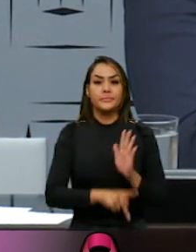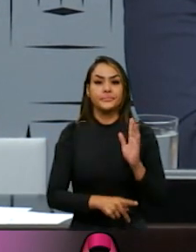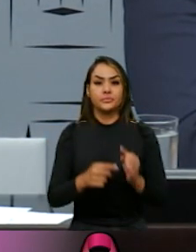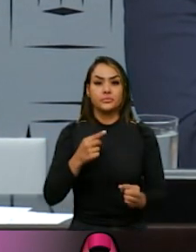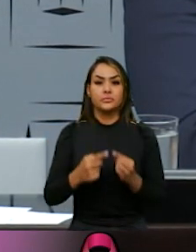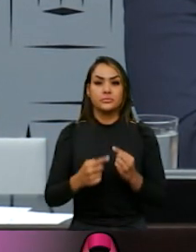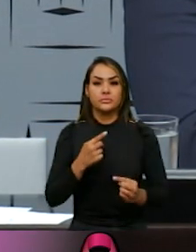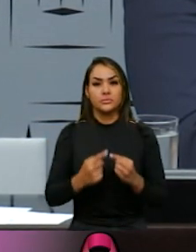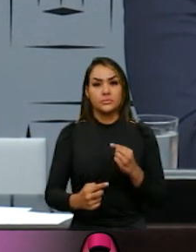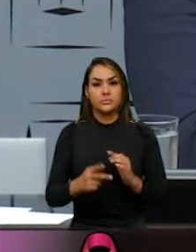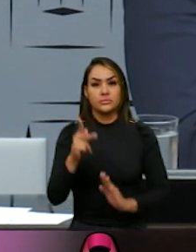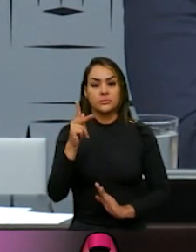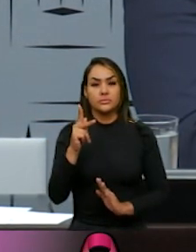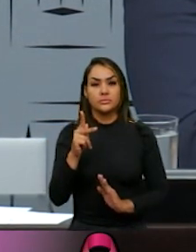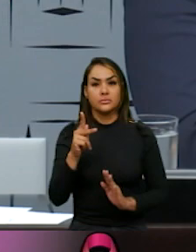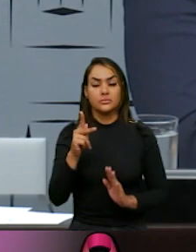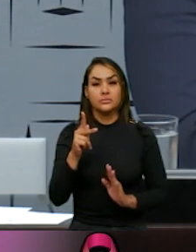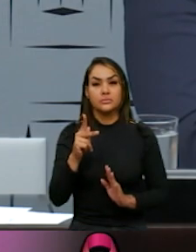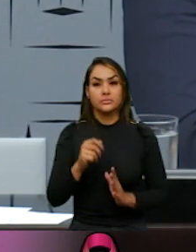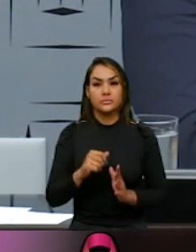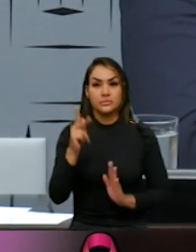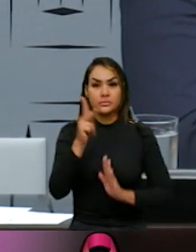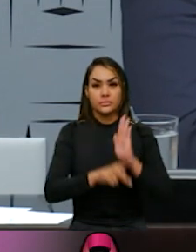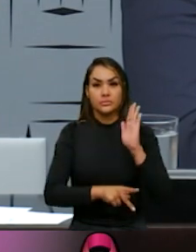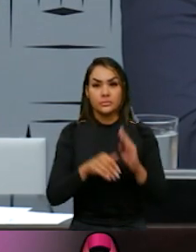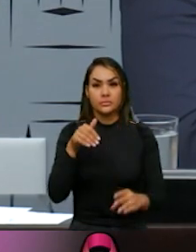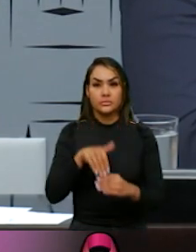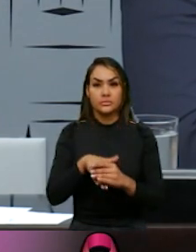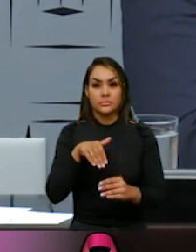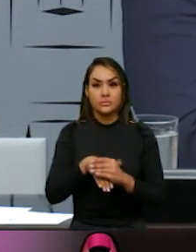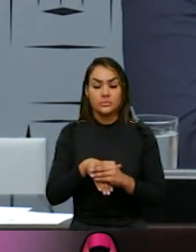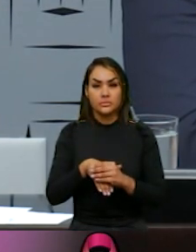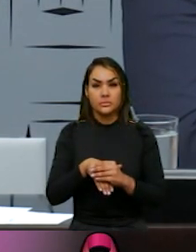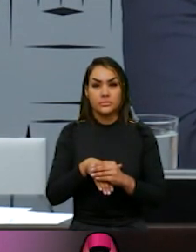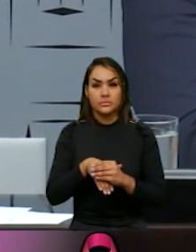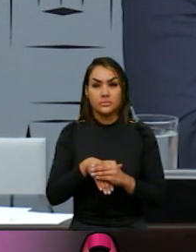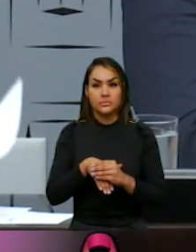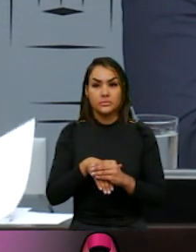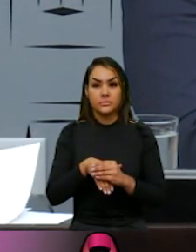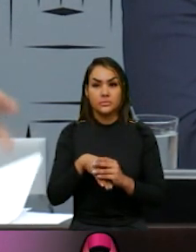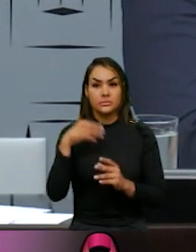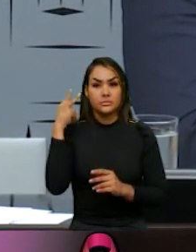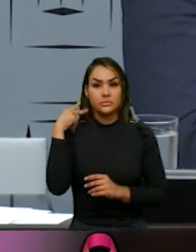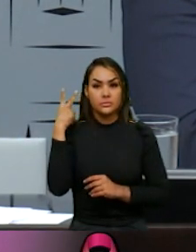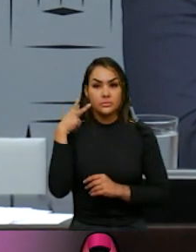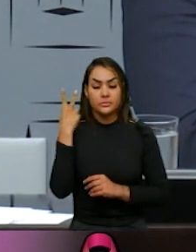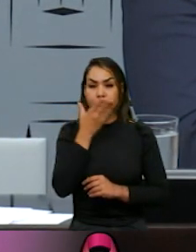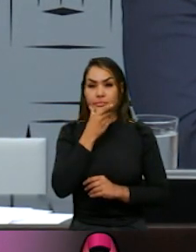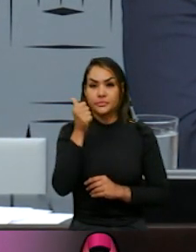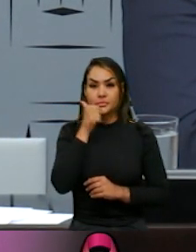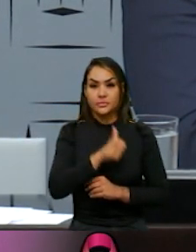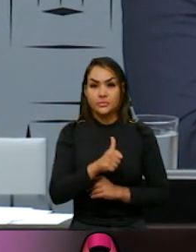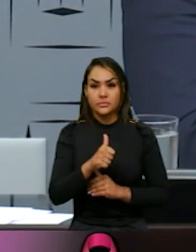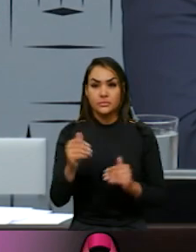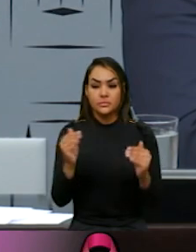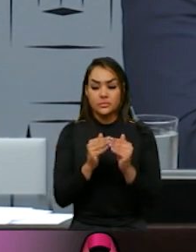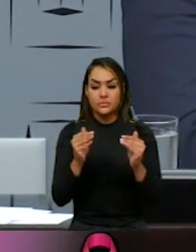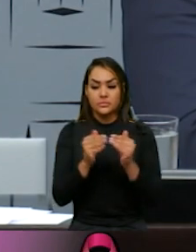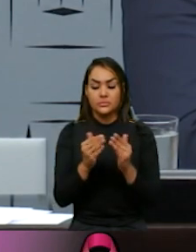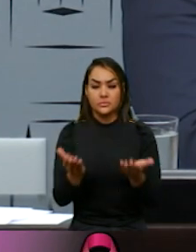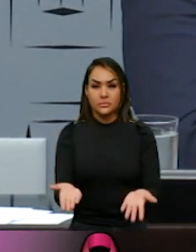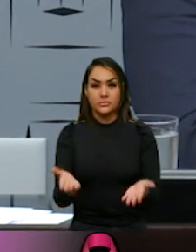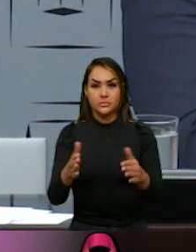em discussão. O projeto está em votação simbólica. Os vereadores e a vereadora que